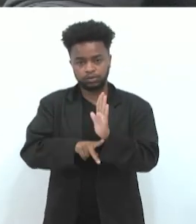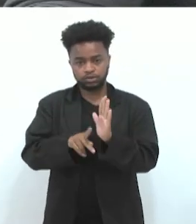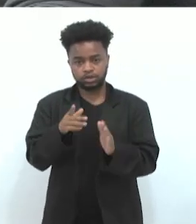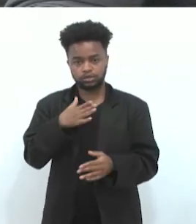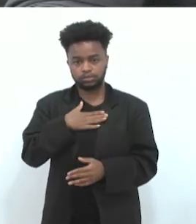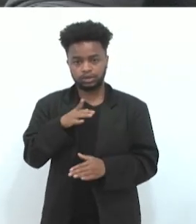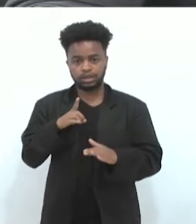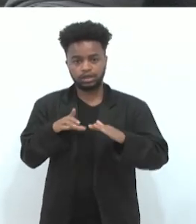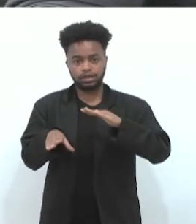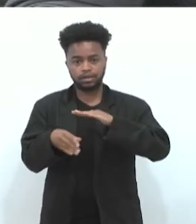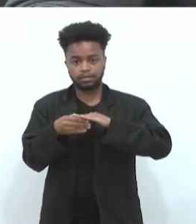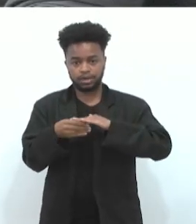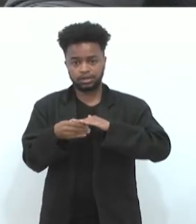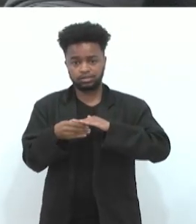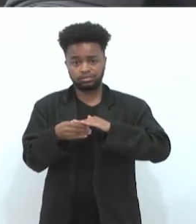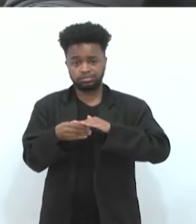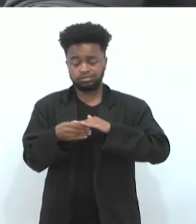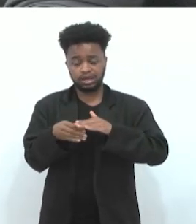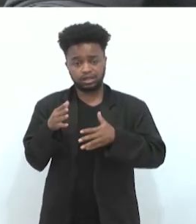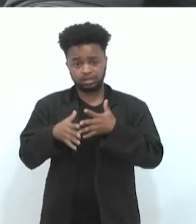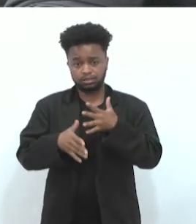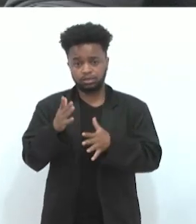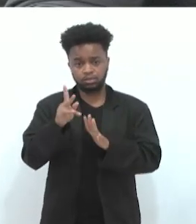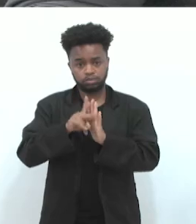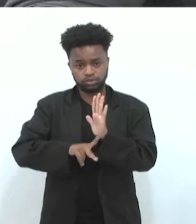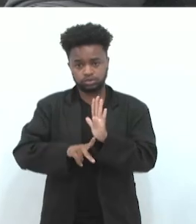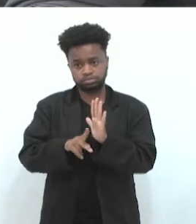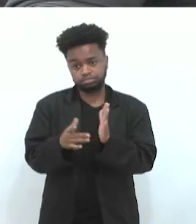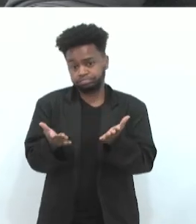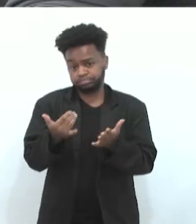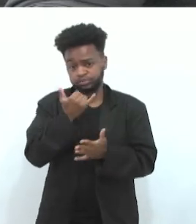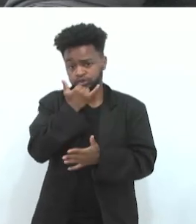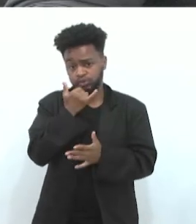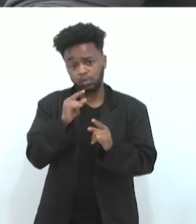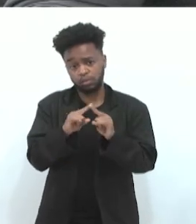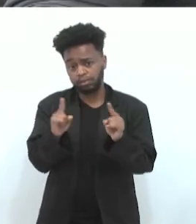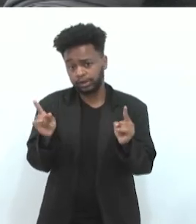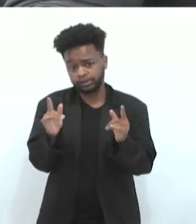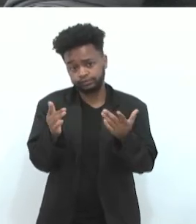emenda de comissão que estragou o projeto. Desculpa, não é? Mas